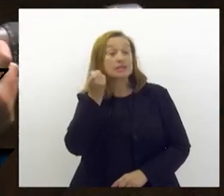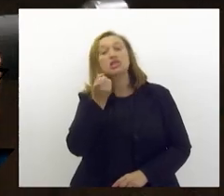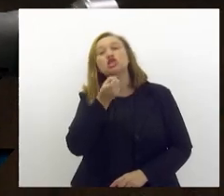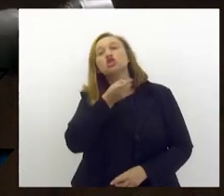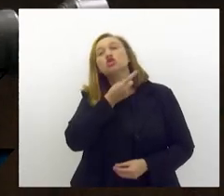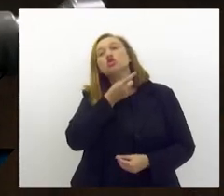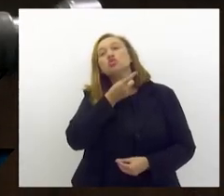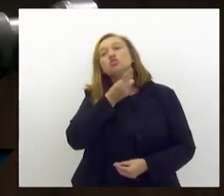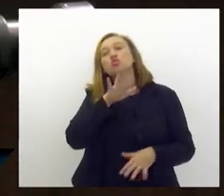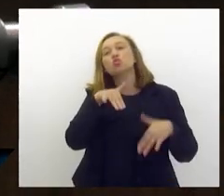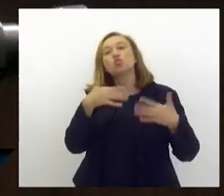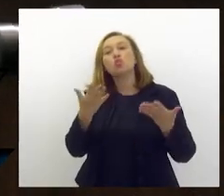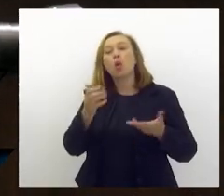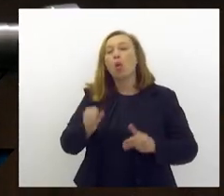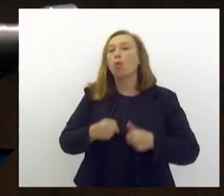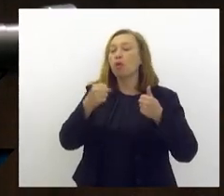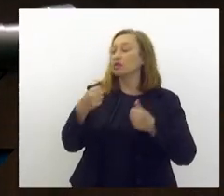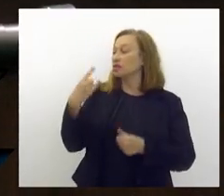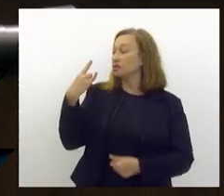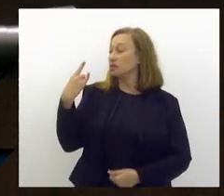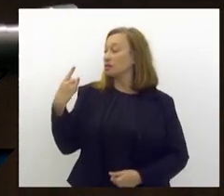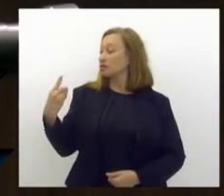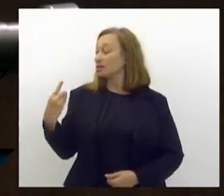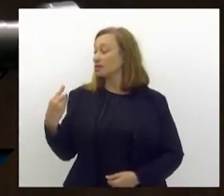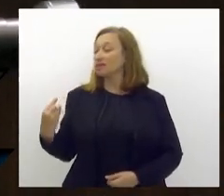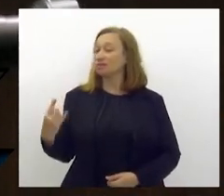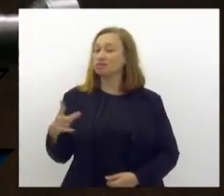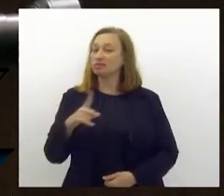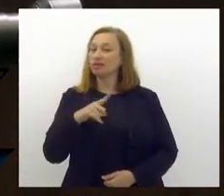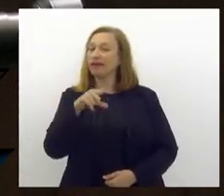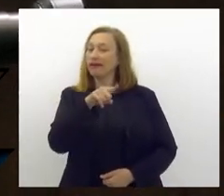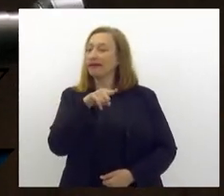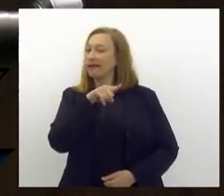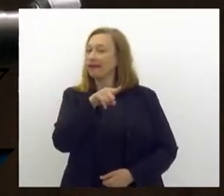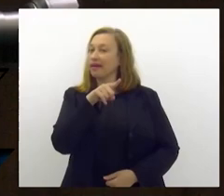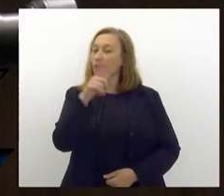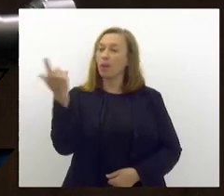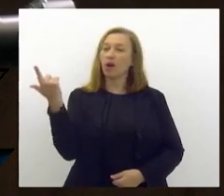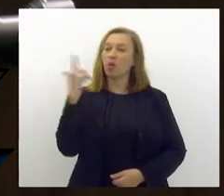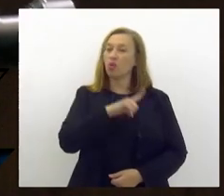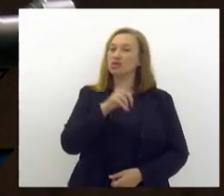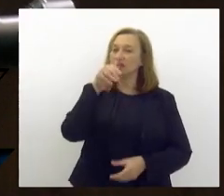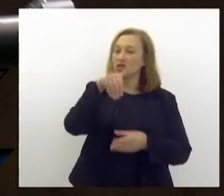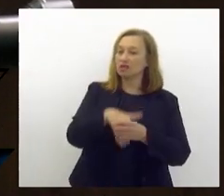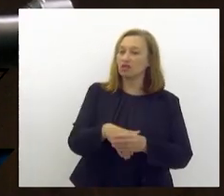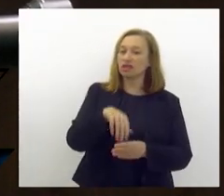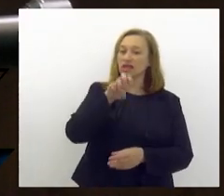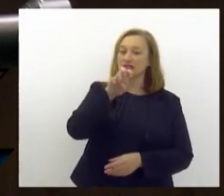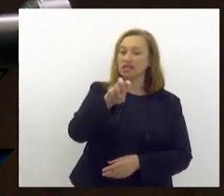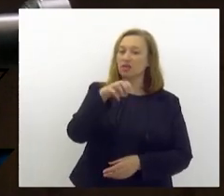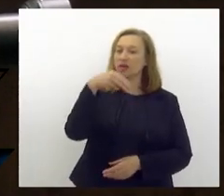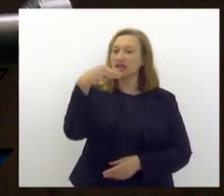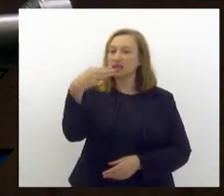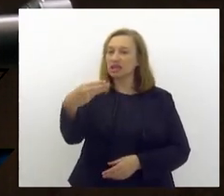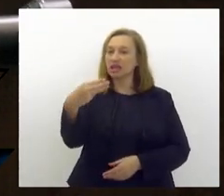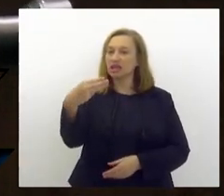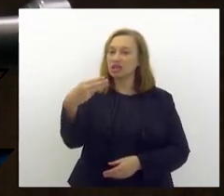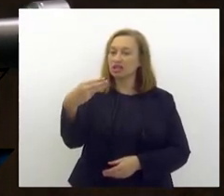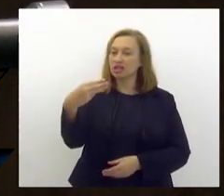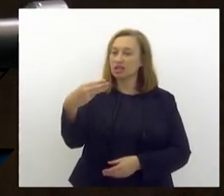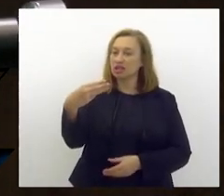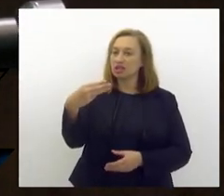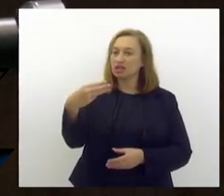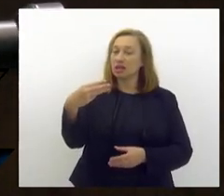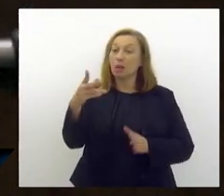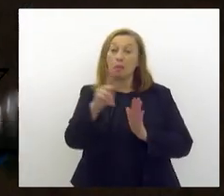qual é o poder de sedução que ele tem para conseguir botar 53 projetos em pauta.